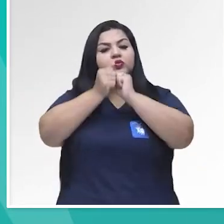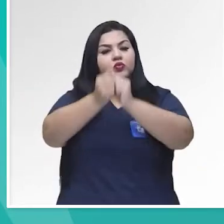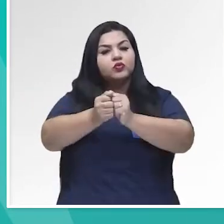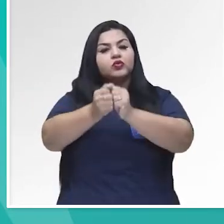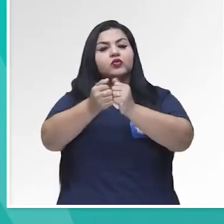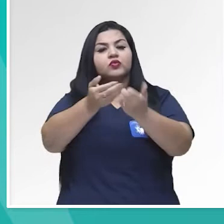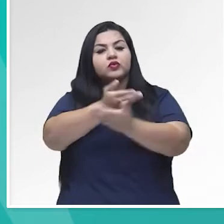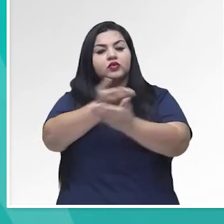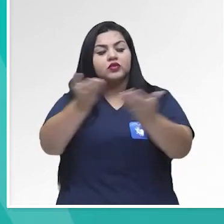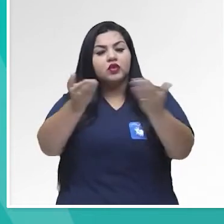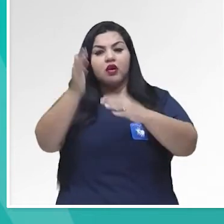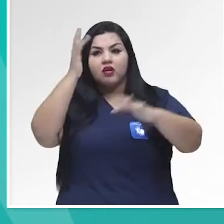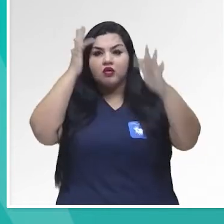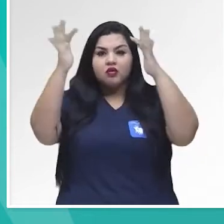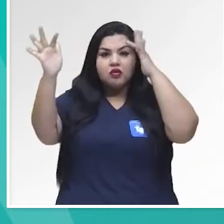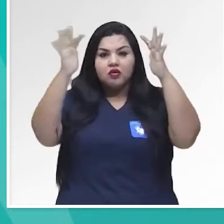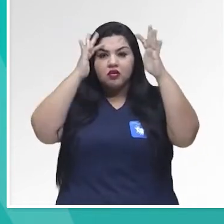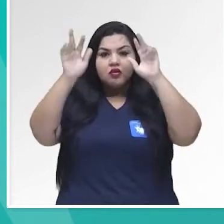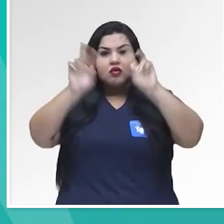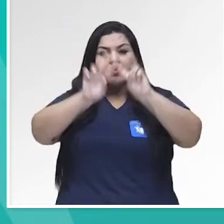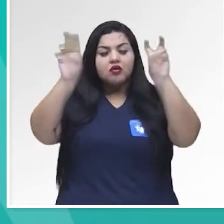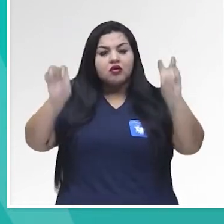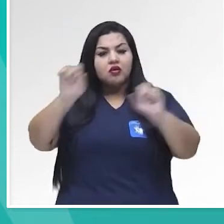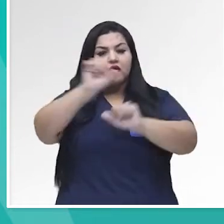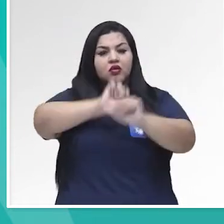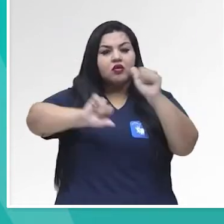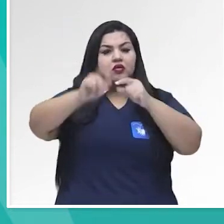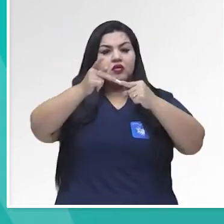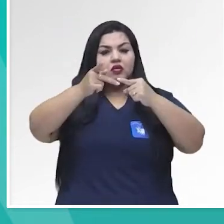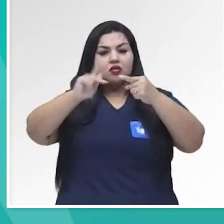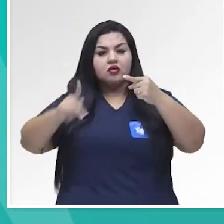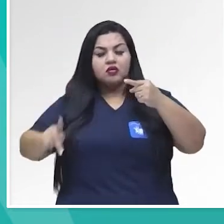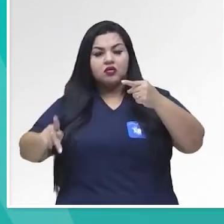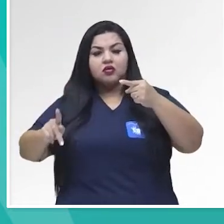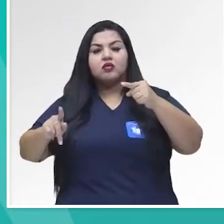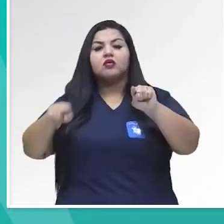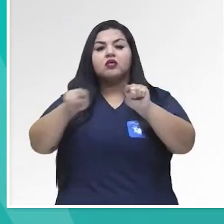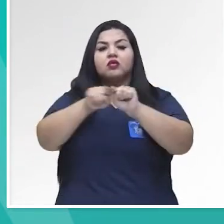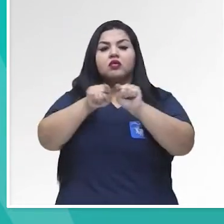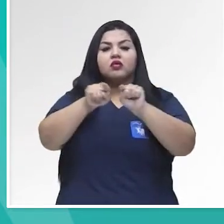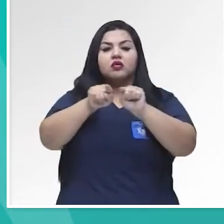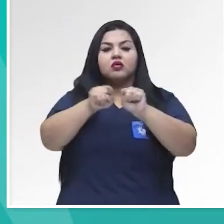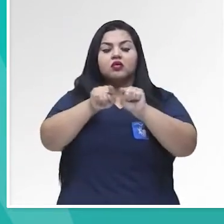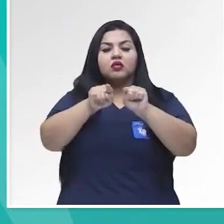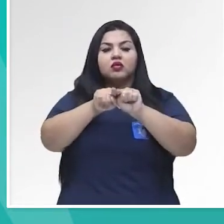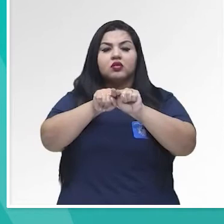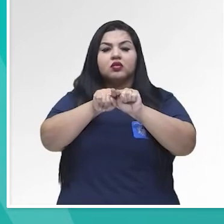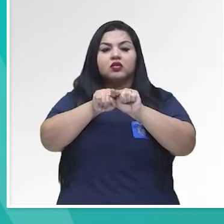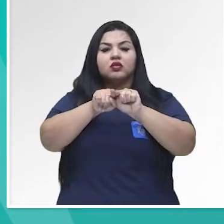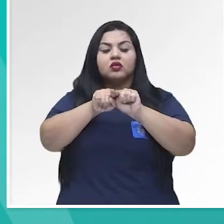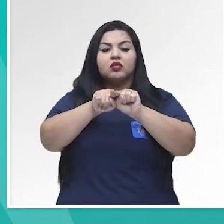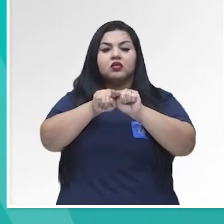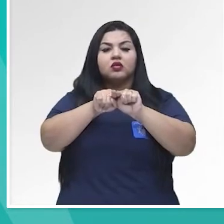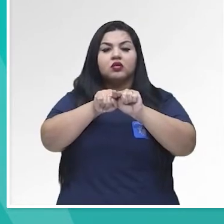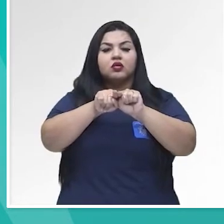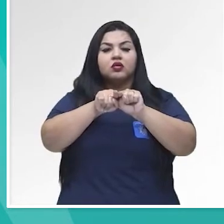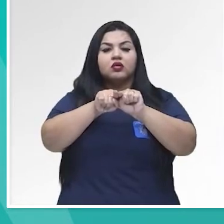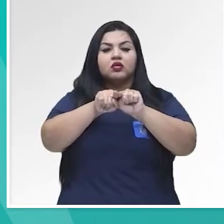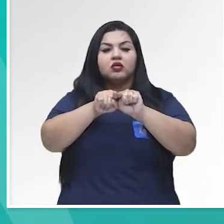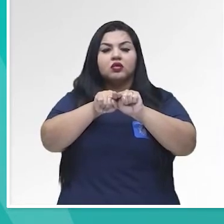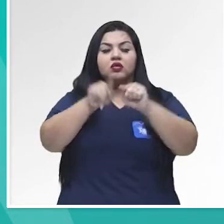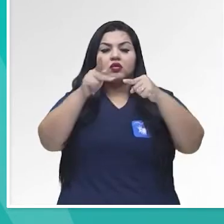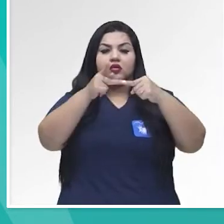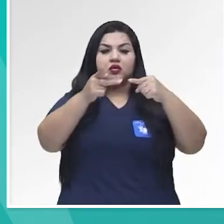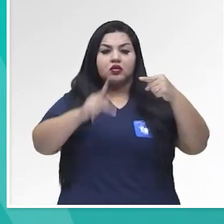aula refletindo sobre as mudanças paradigmáticas e as dimensões, tanto do